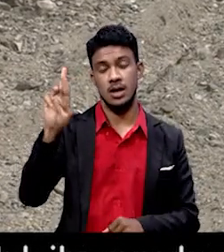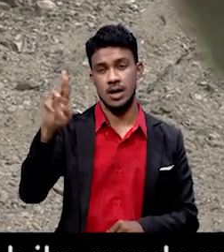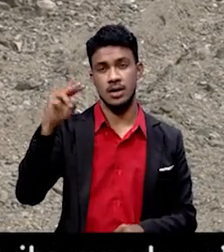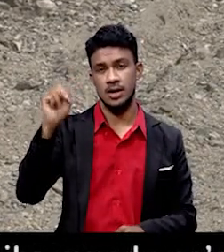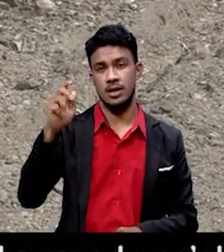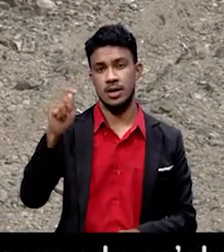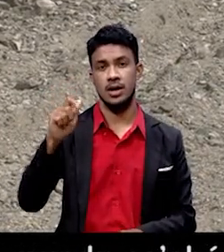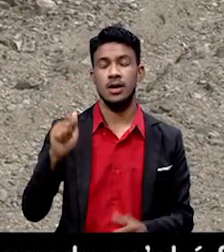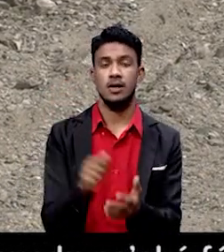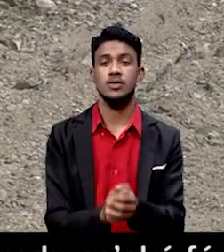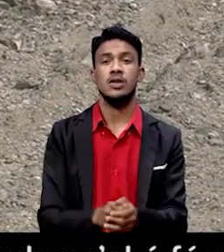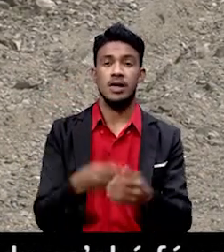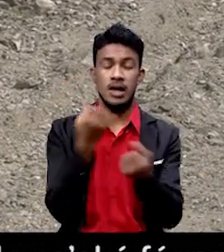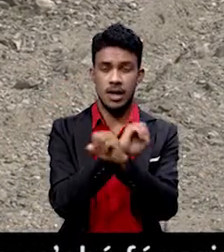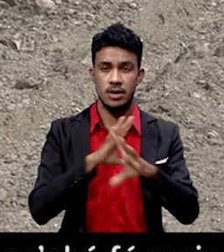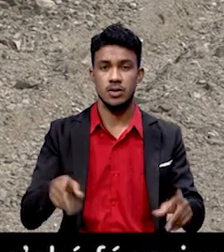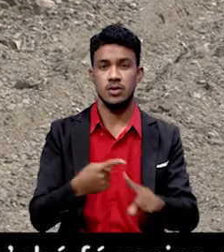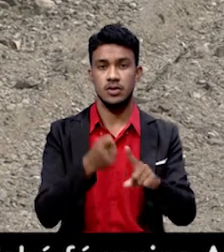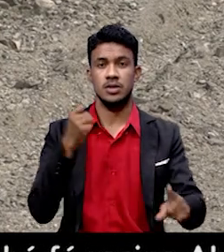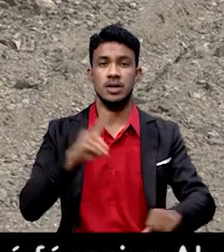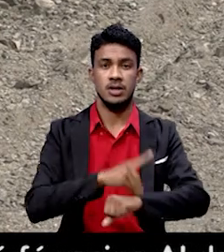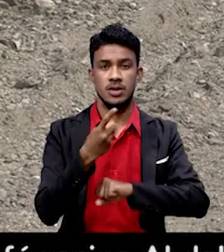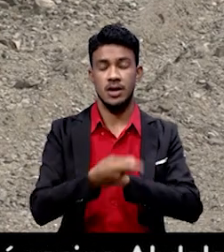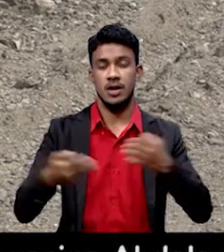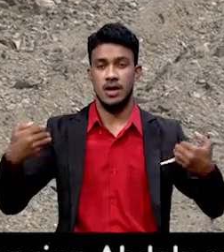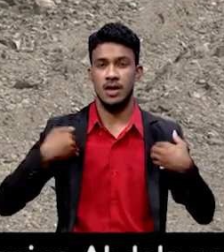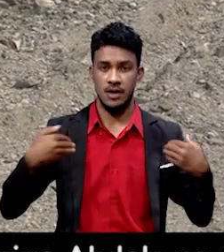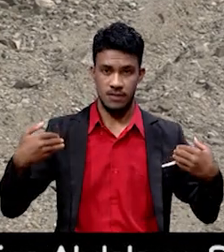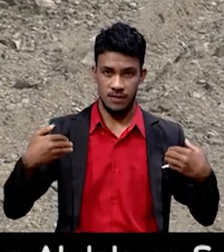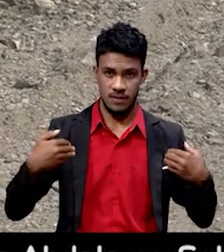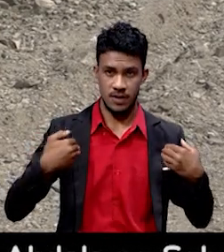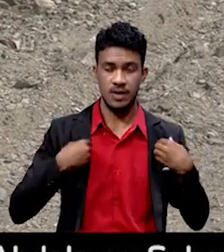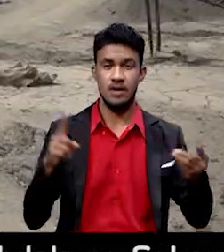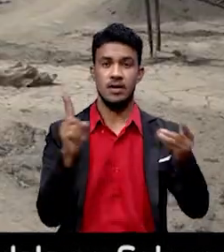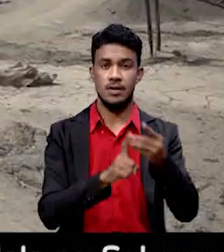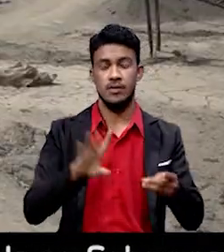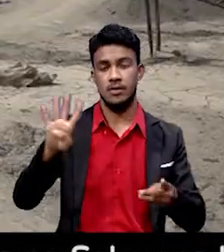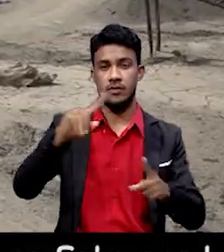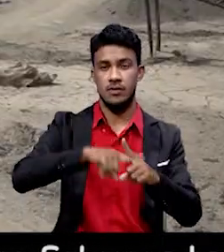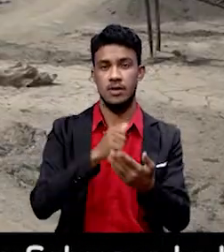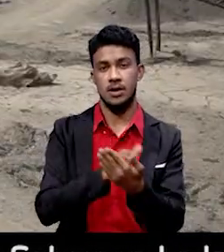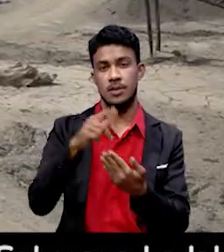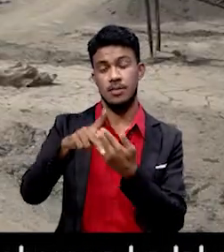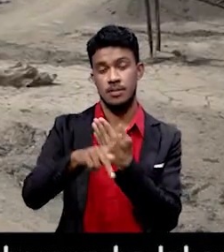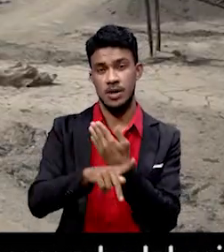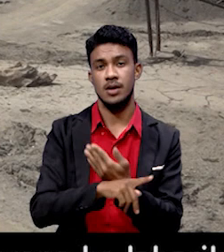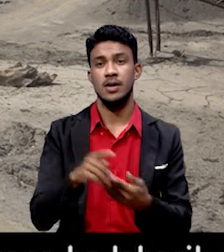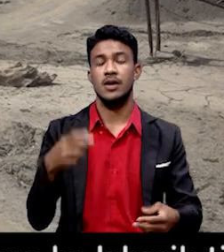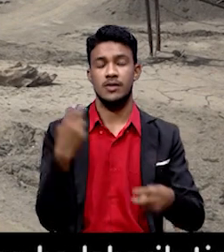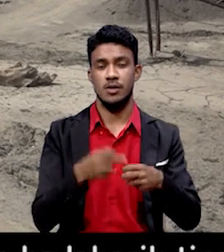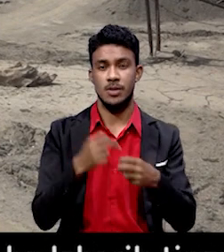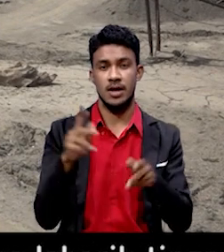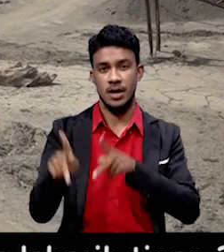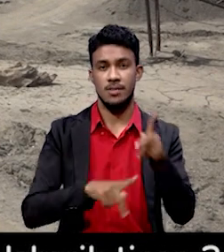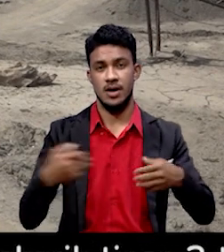resolver estrago susi inundação, nebe acontece e aloron hat fulan abril, impacto se bot liu tamba população, banhira acontece